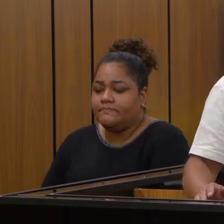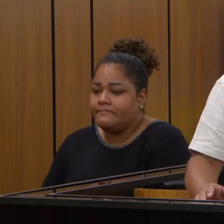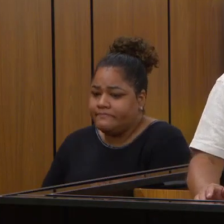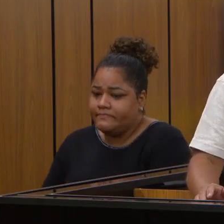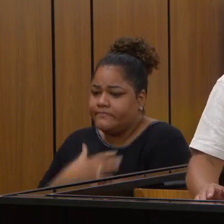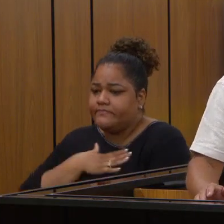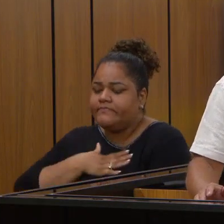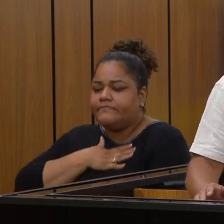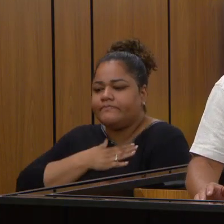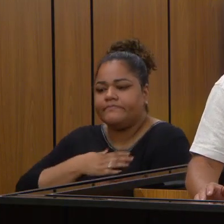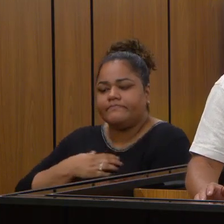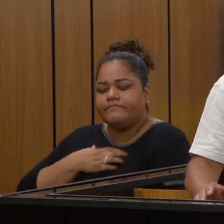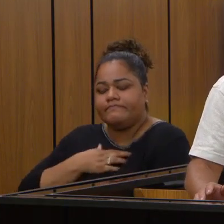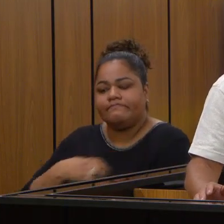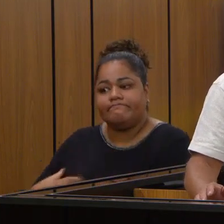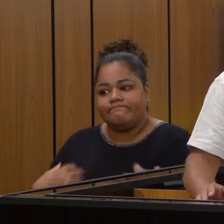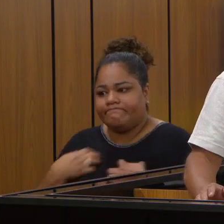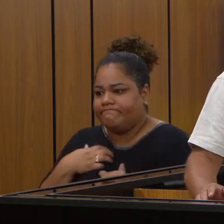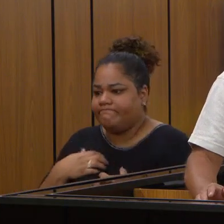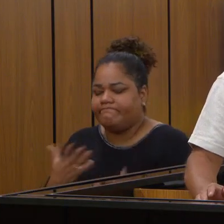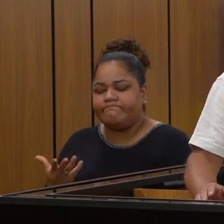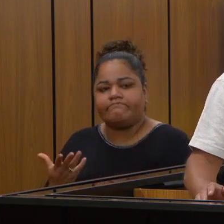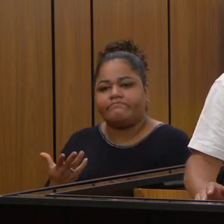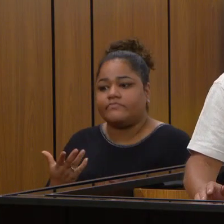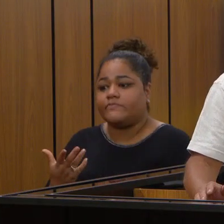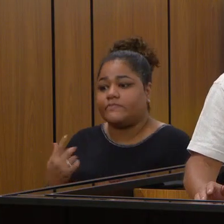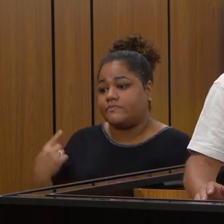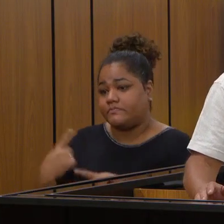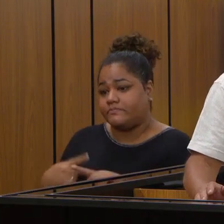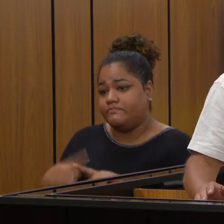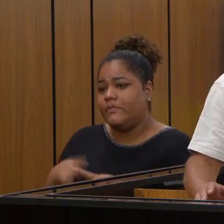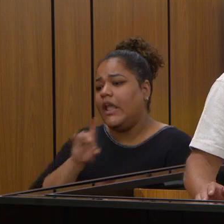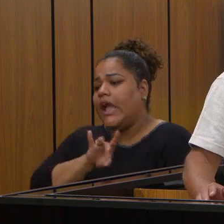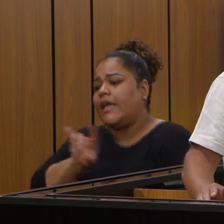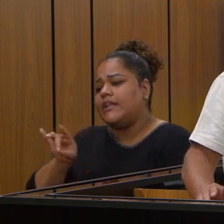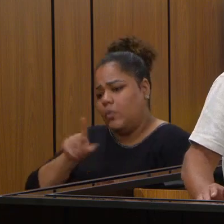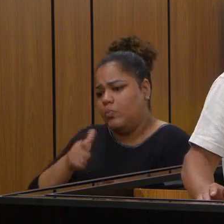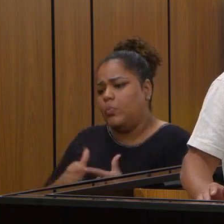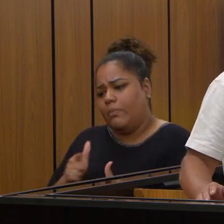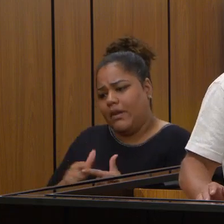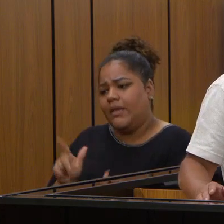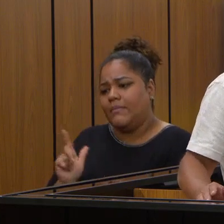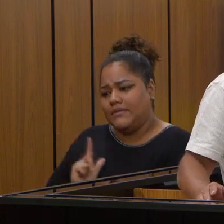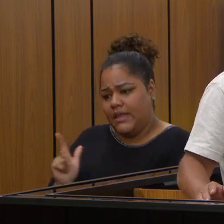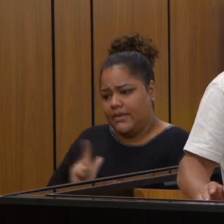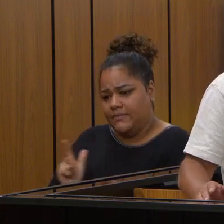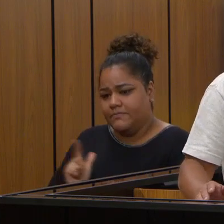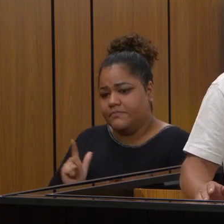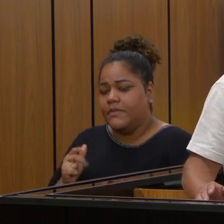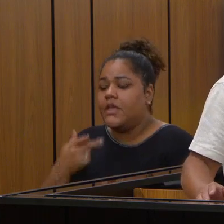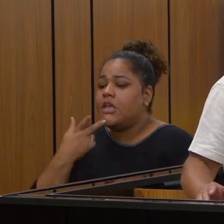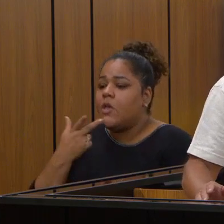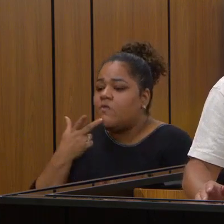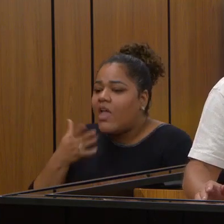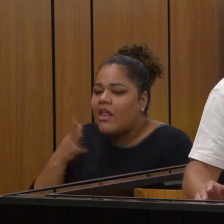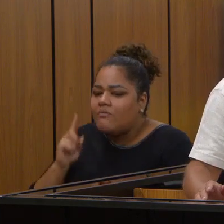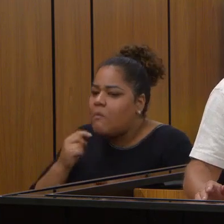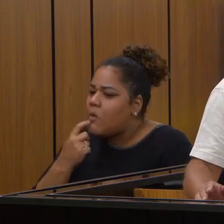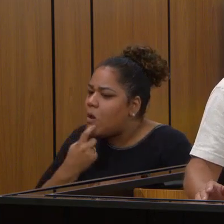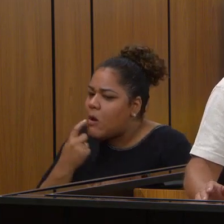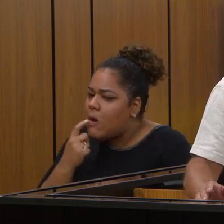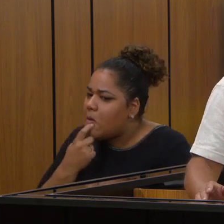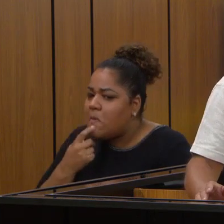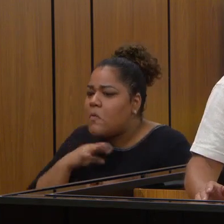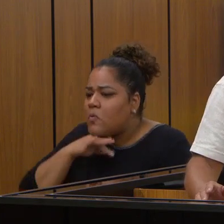problemas né uns mais uns menos mas eu tinha falado também também é ruim que eu tô com provisório aqui no